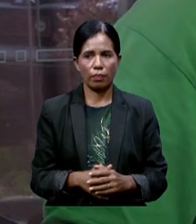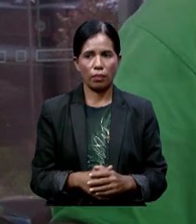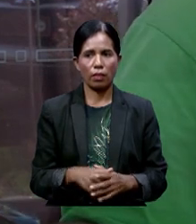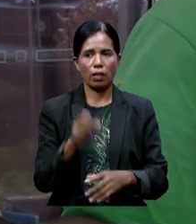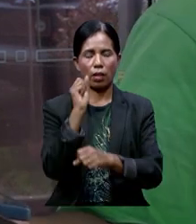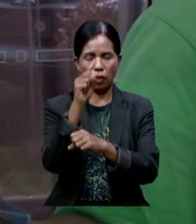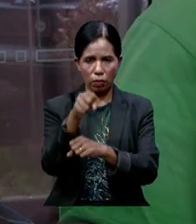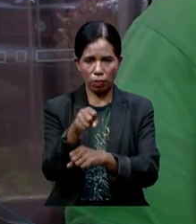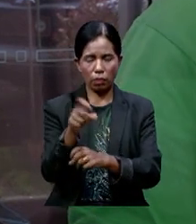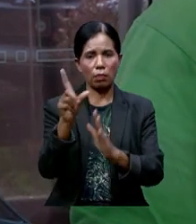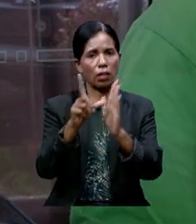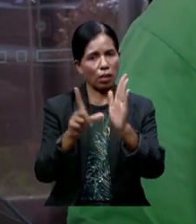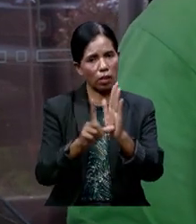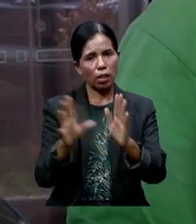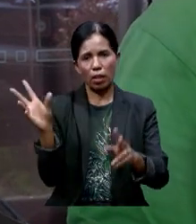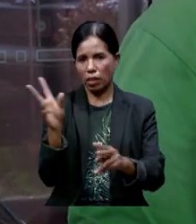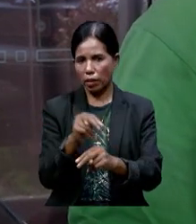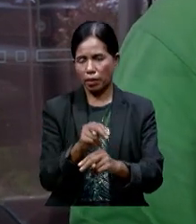Recruba a Constituição, galera, e